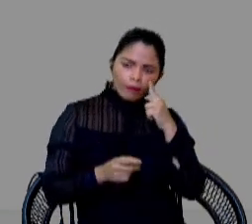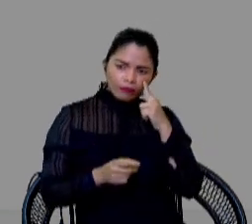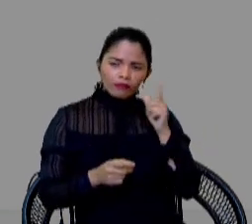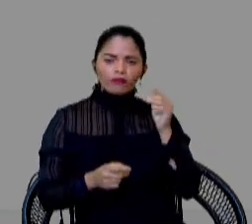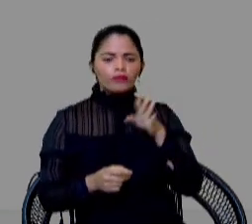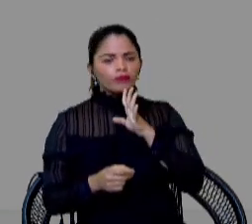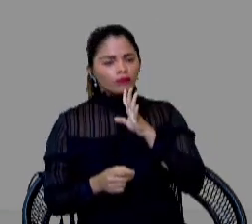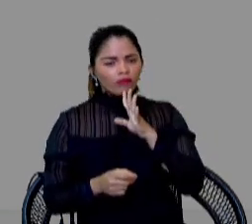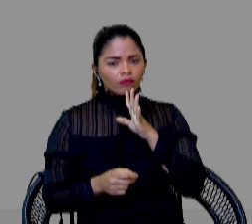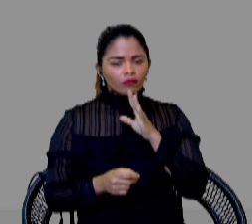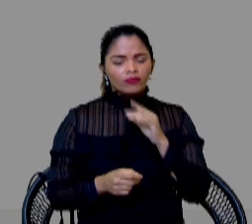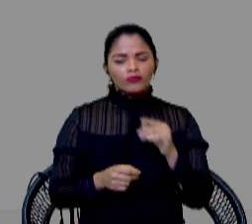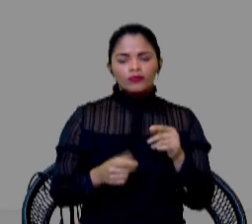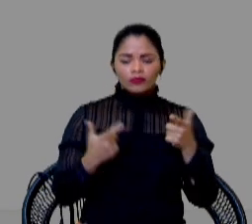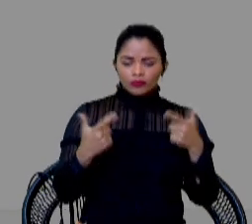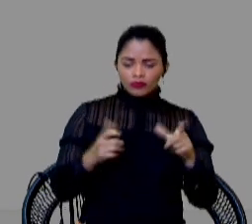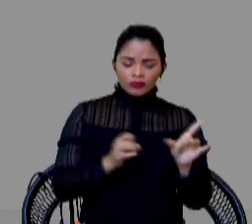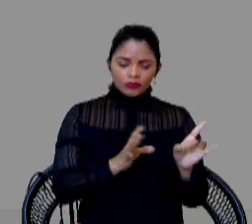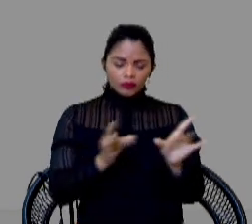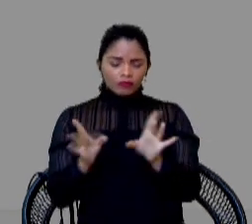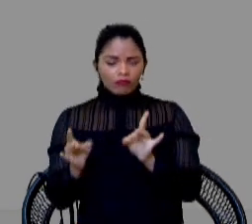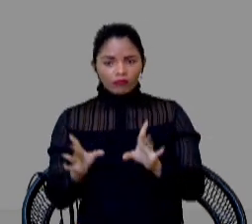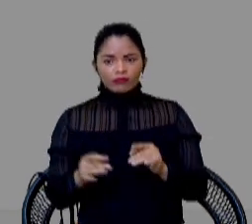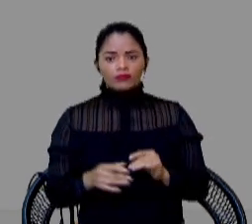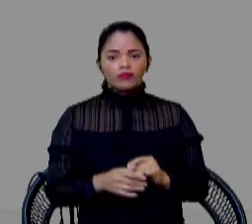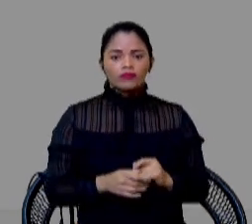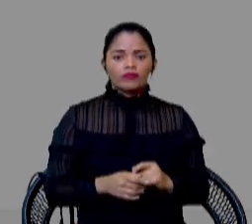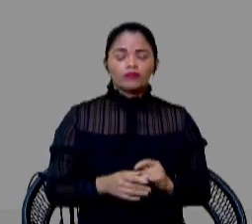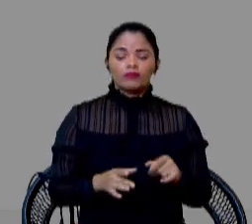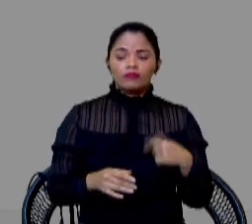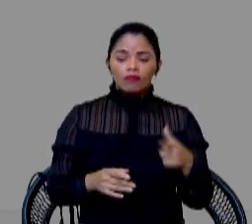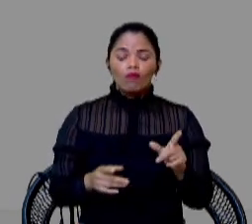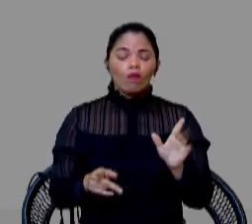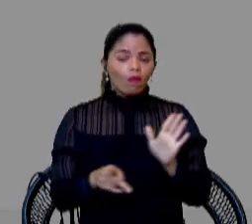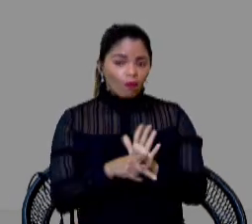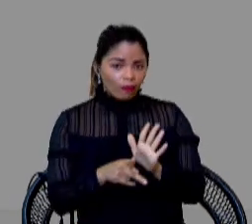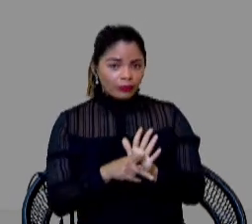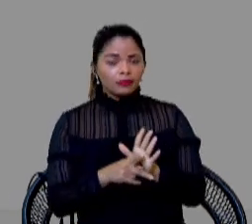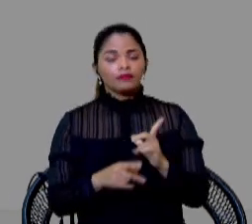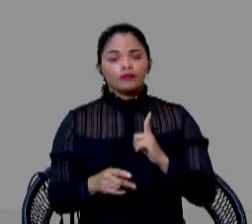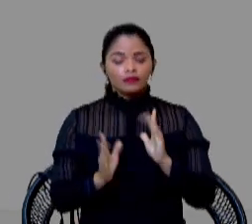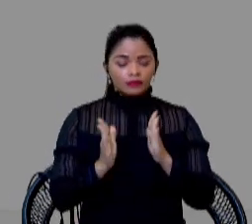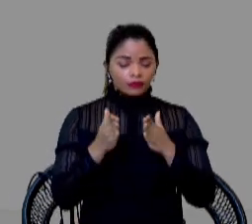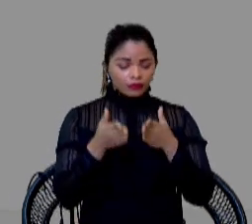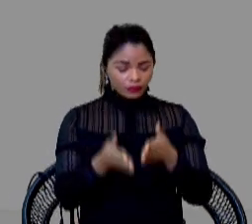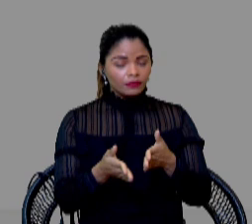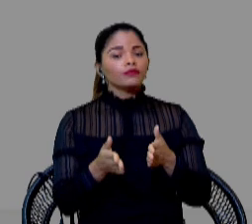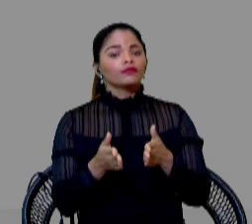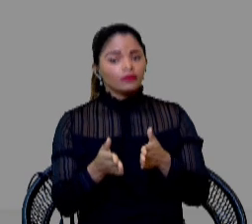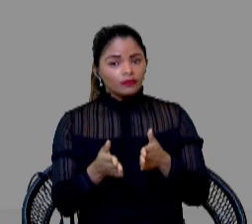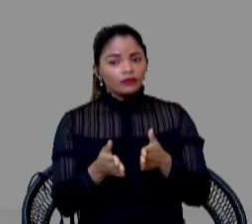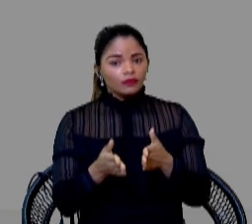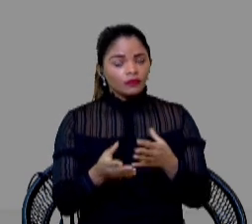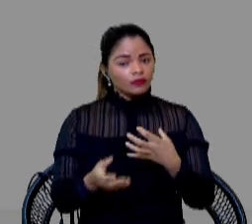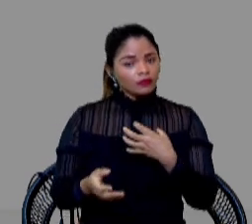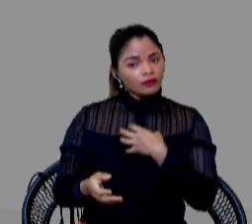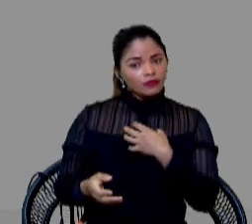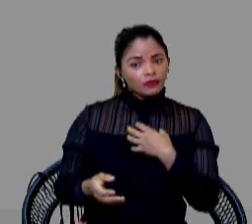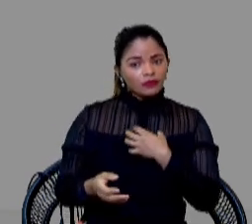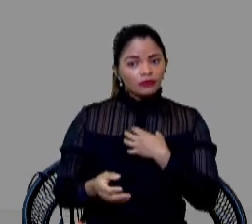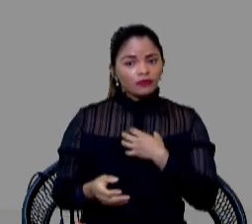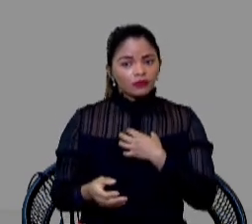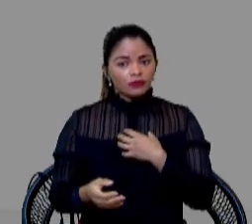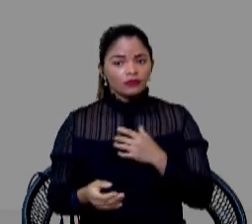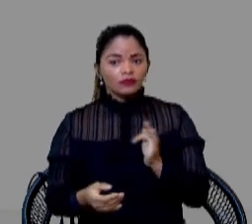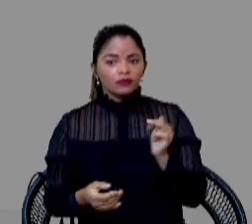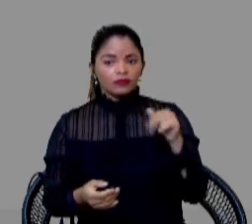não conhece o funil de venda mais para frente, ele é estruturado seguindo muito dessa lógica de funil,